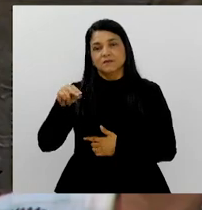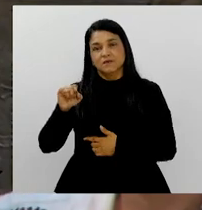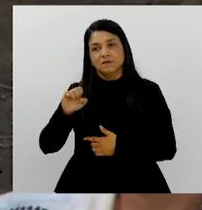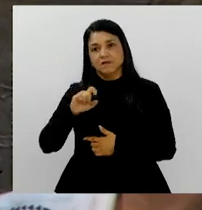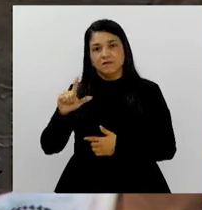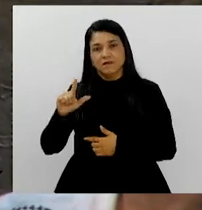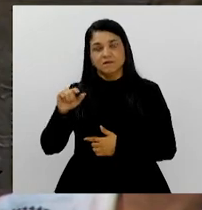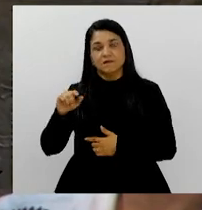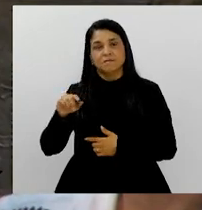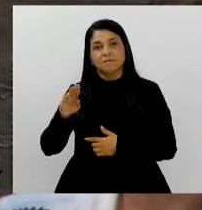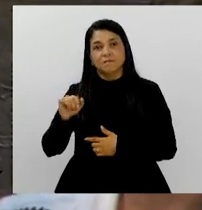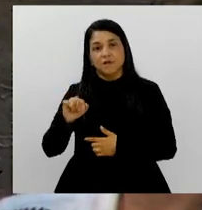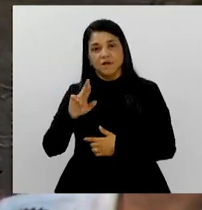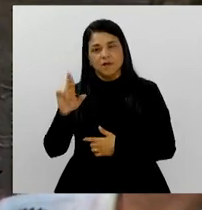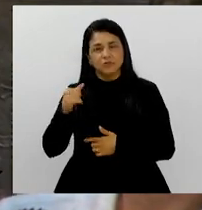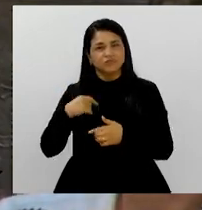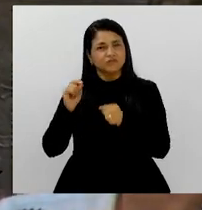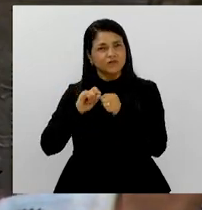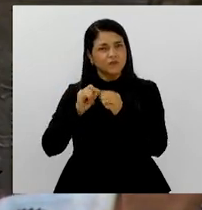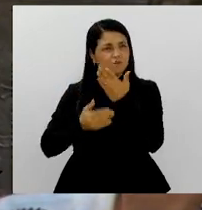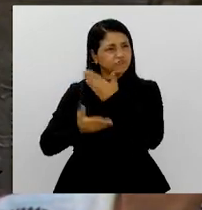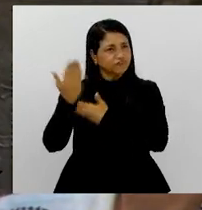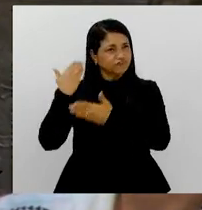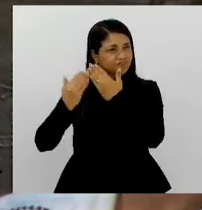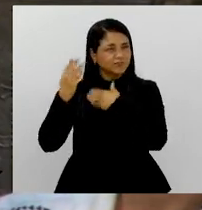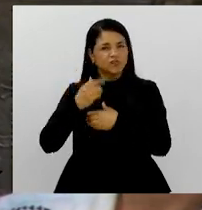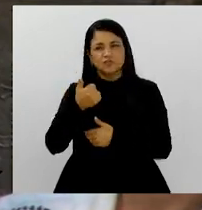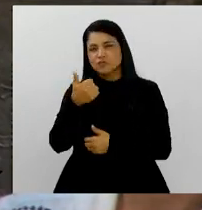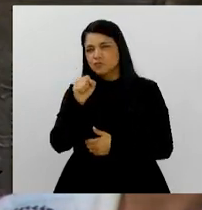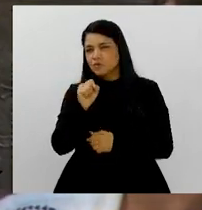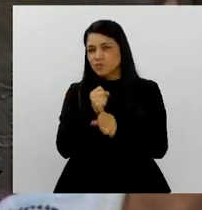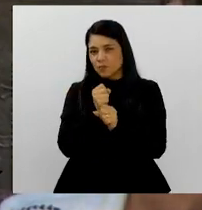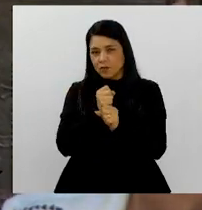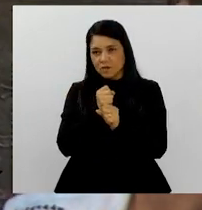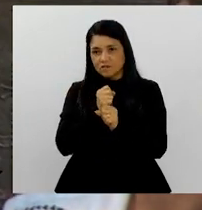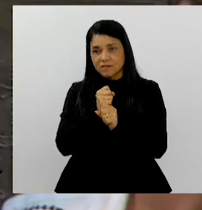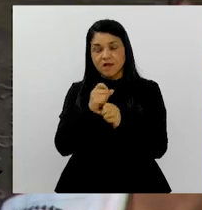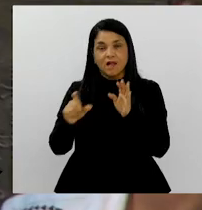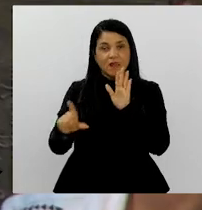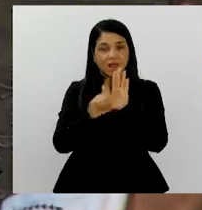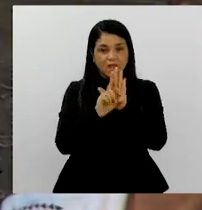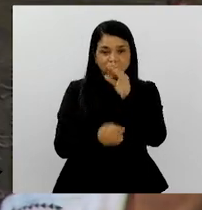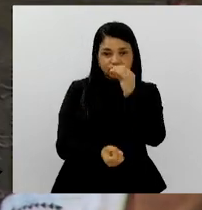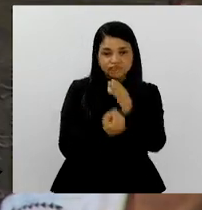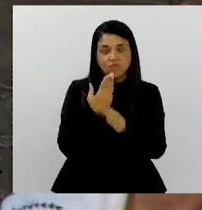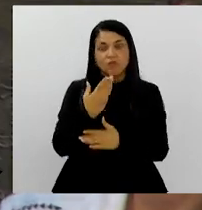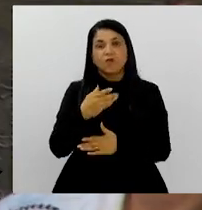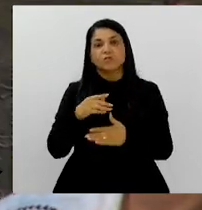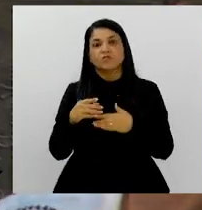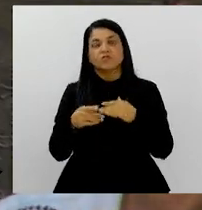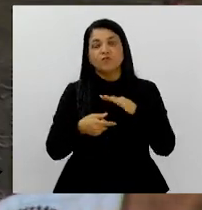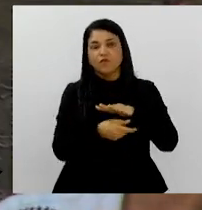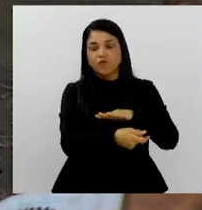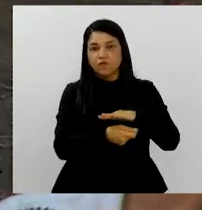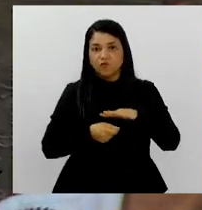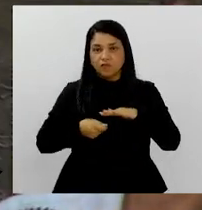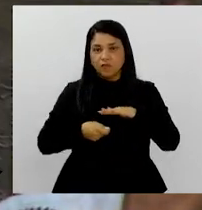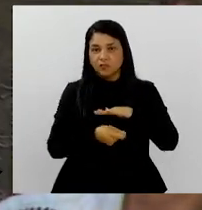há muito tempo atrás, há 18 anos atrás, a lei do Fundo Estadual de Cultura.